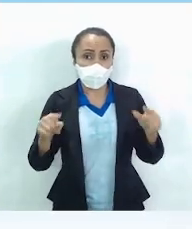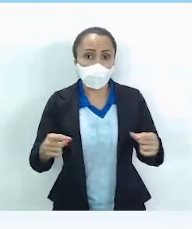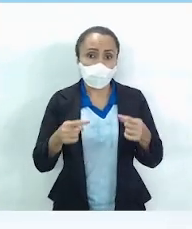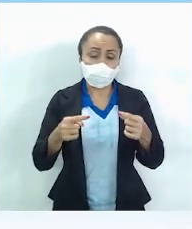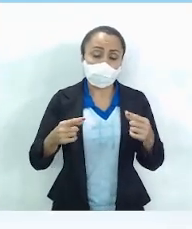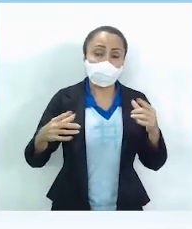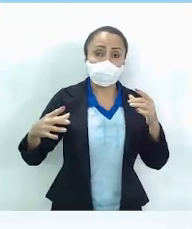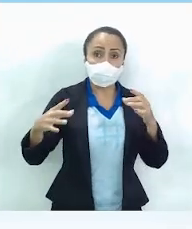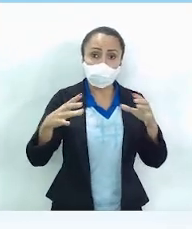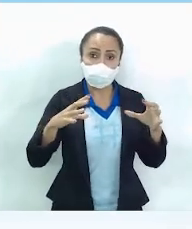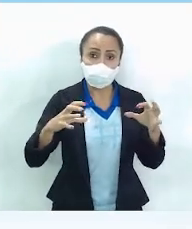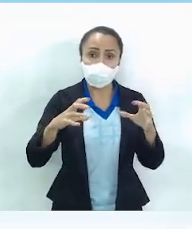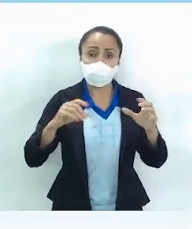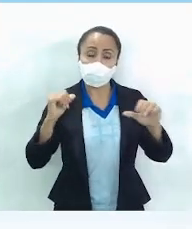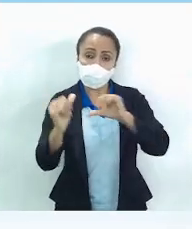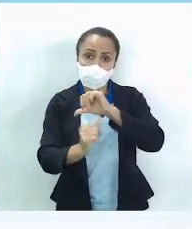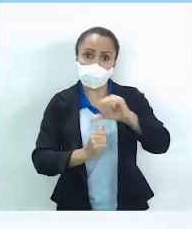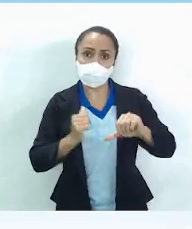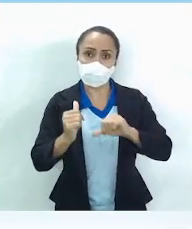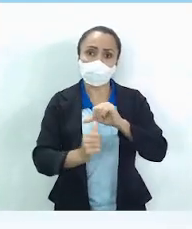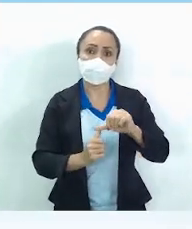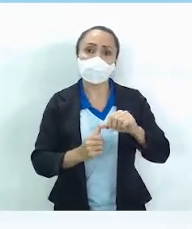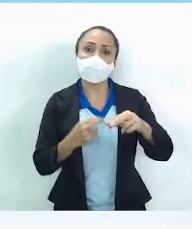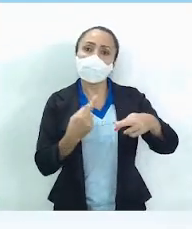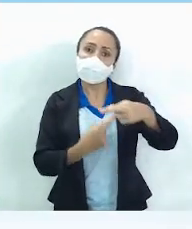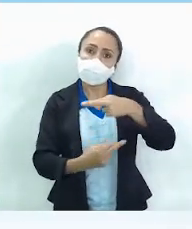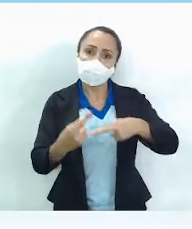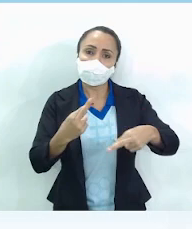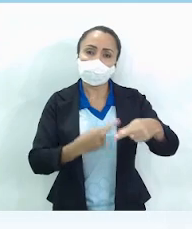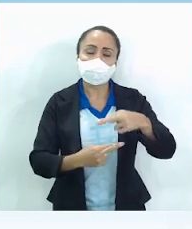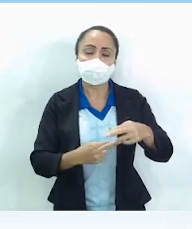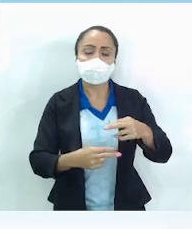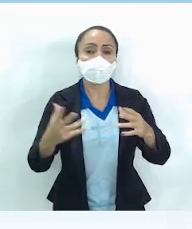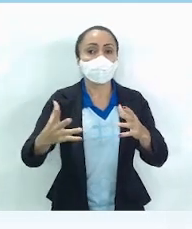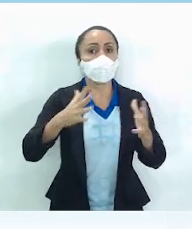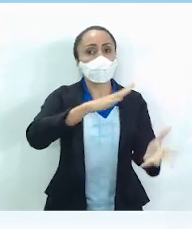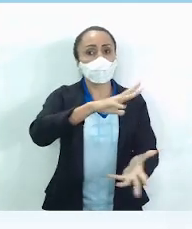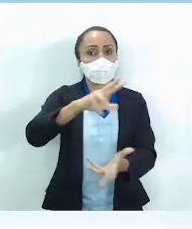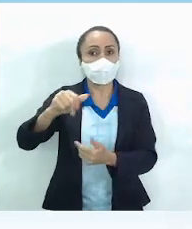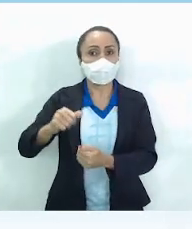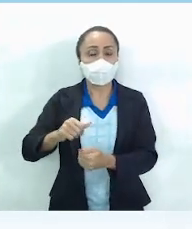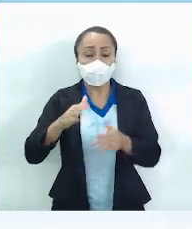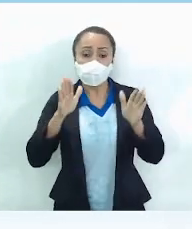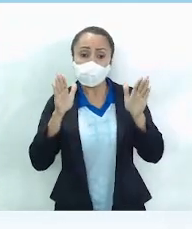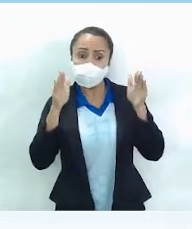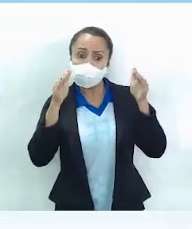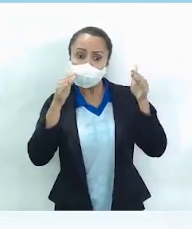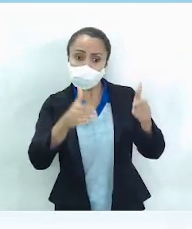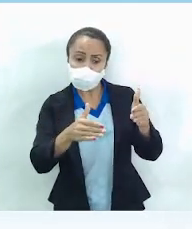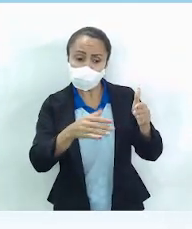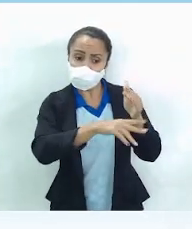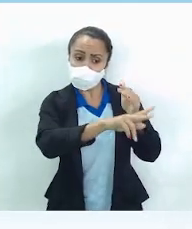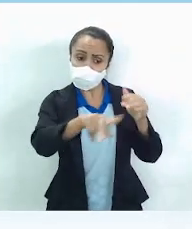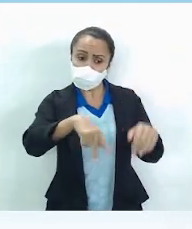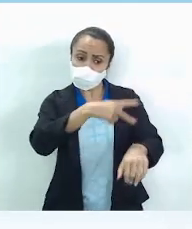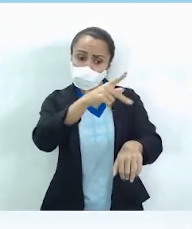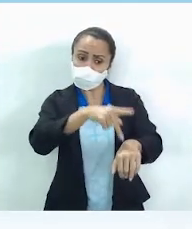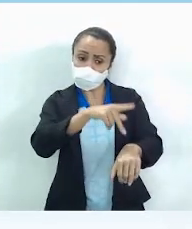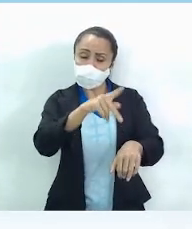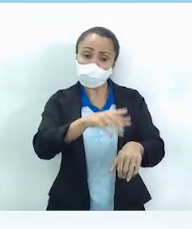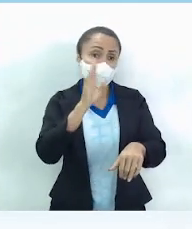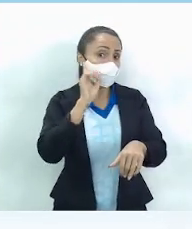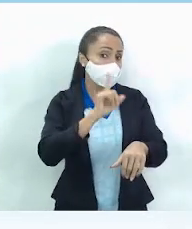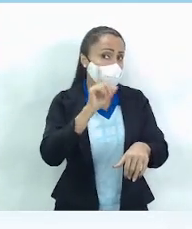de setembro, ele mudou a relação geopolítica global. Foi um ataque diretamente aos Estados Unidos, porque os Estados Unidos, dentro